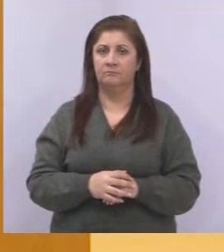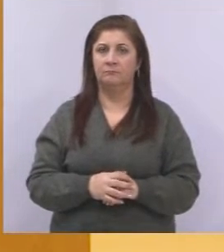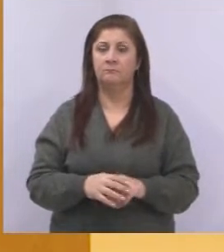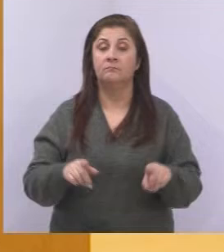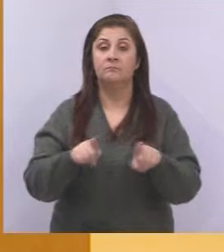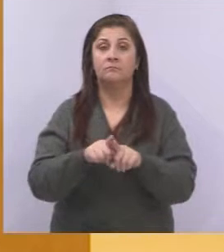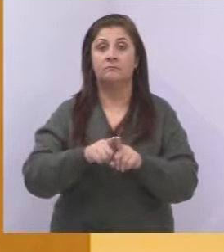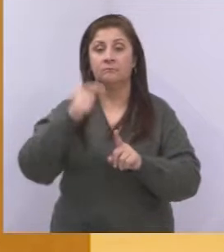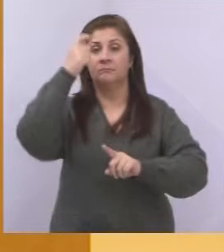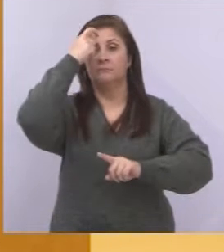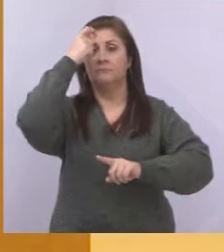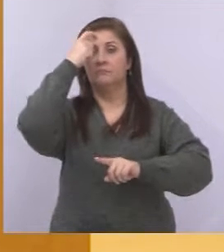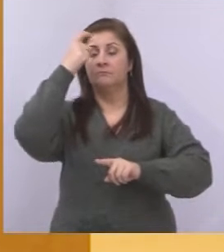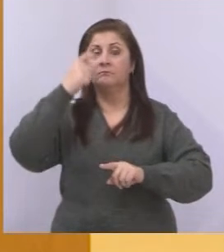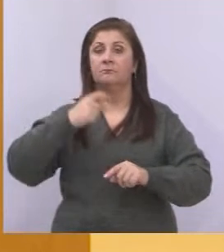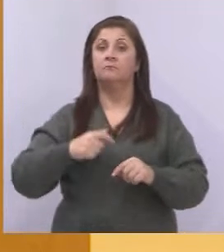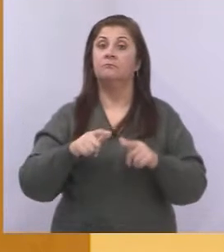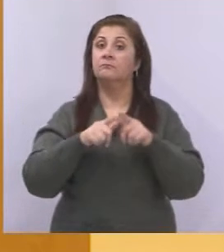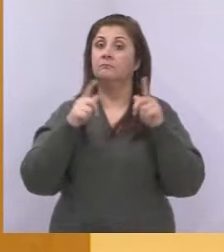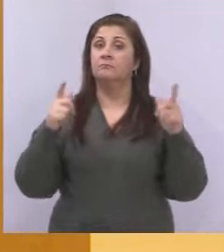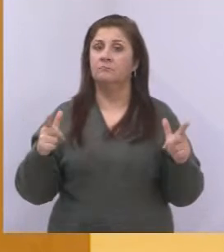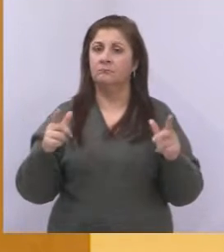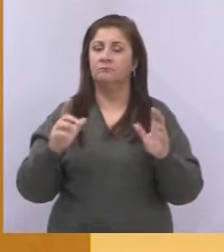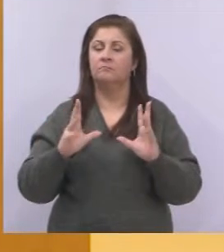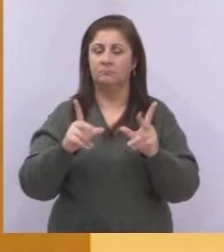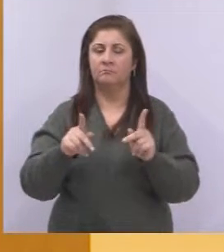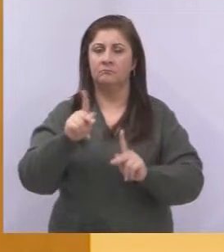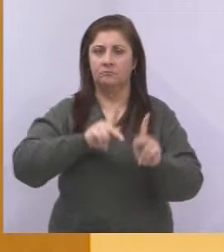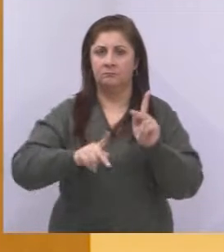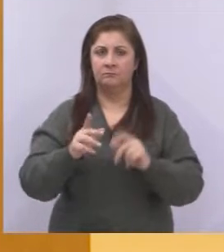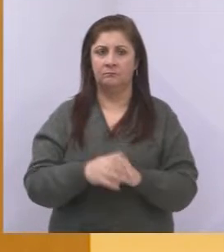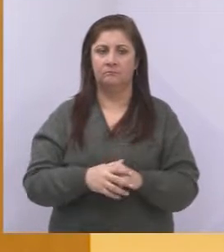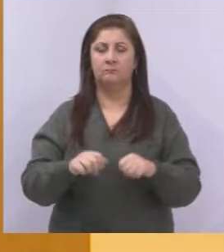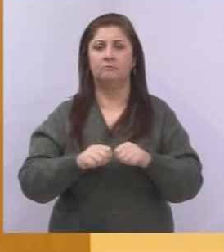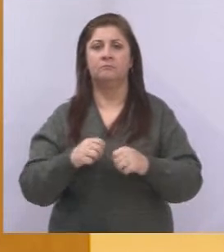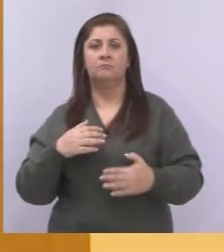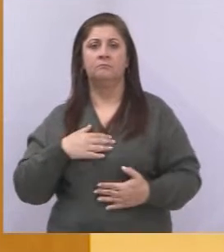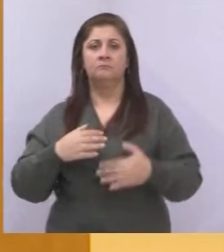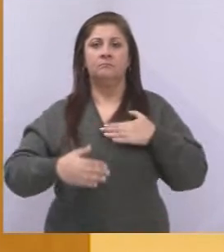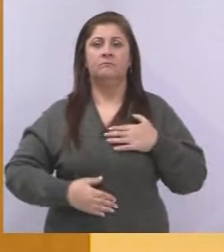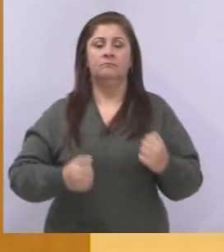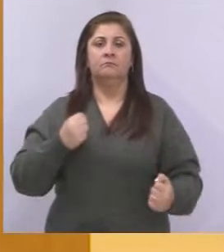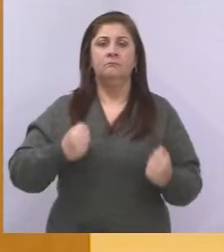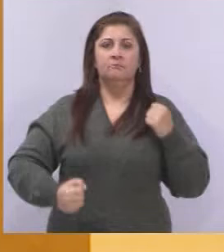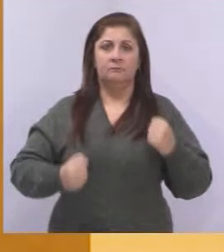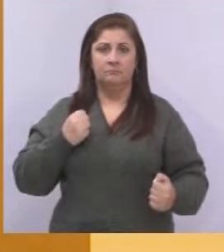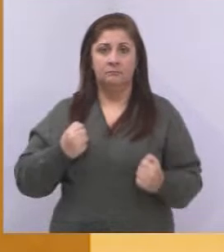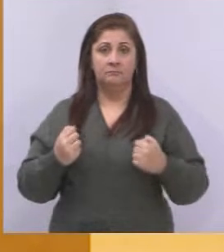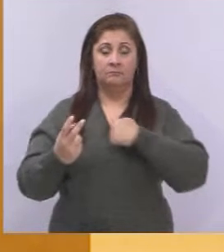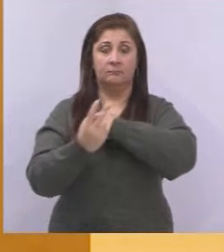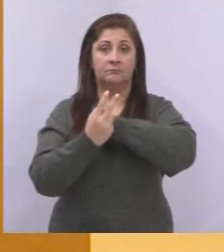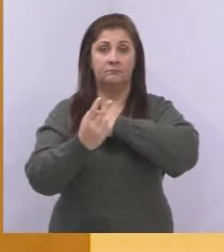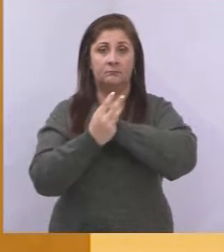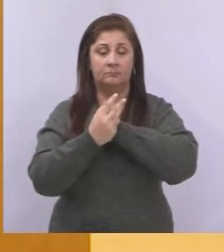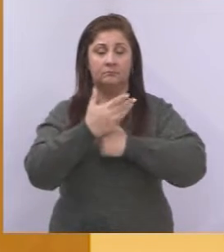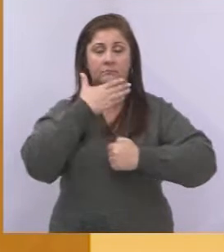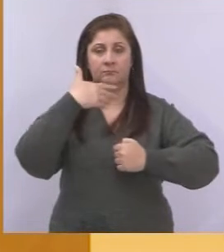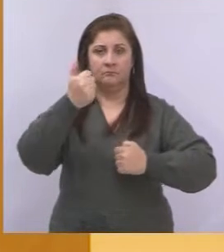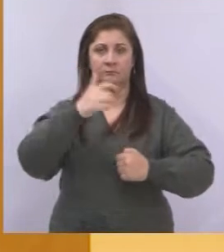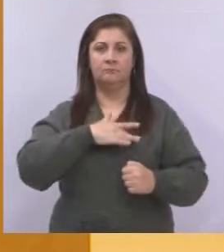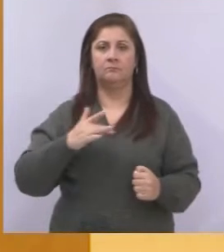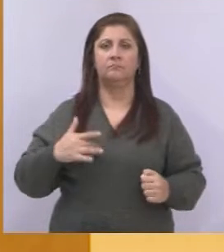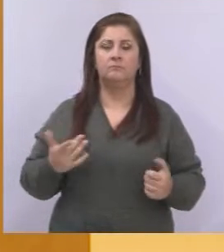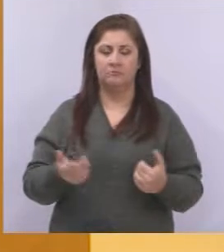uma consciência maior da própria população, que faz atividades físicas, que cuida melhor da sua saúde.